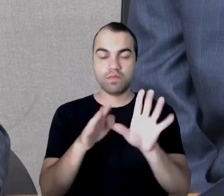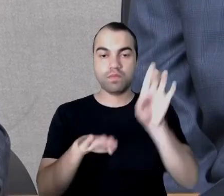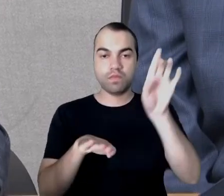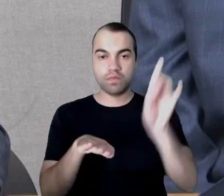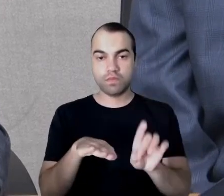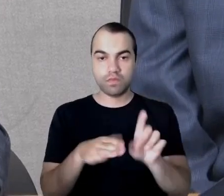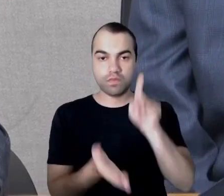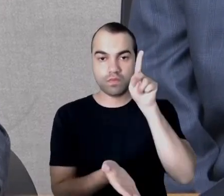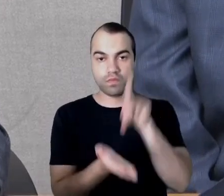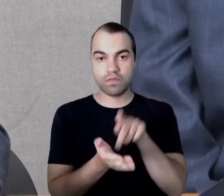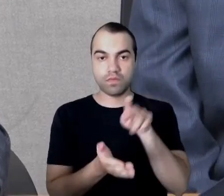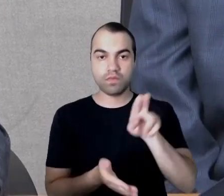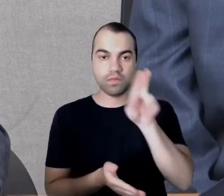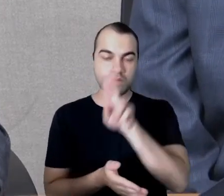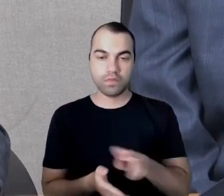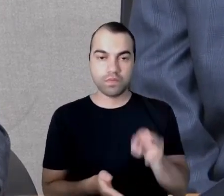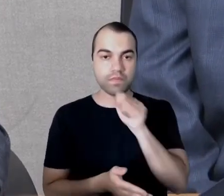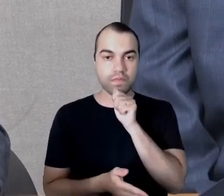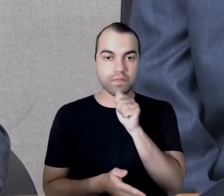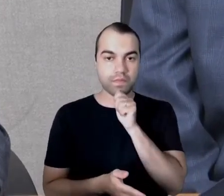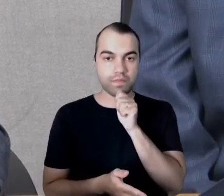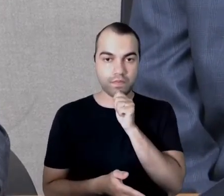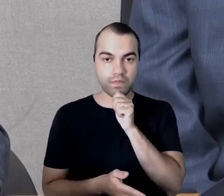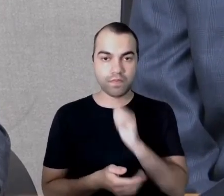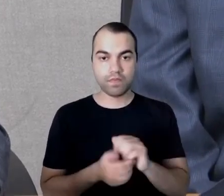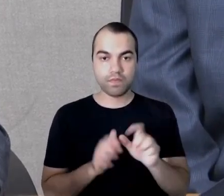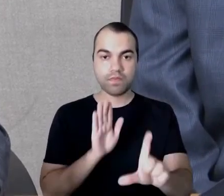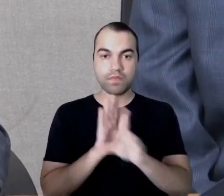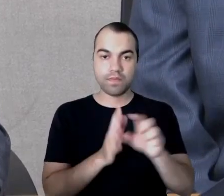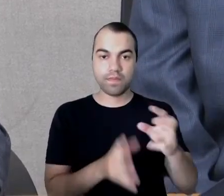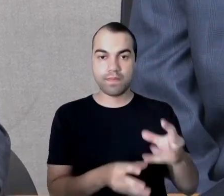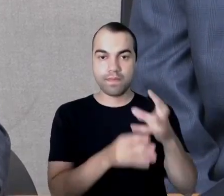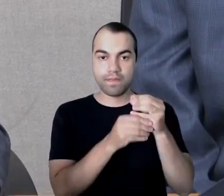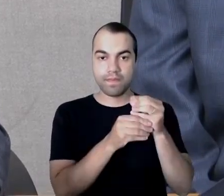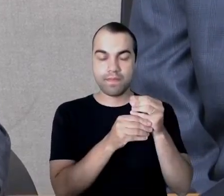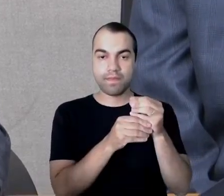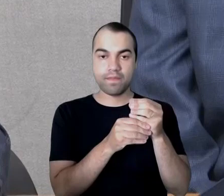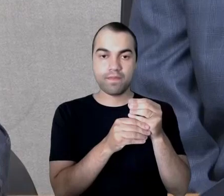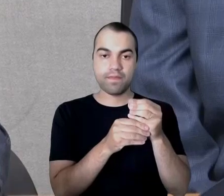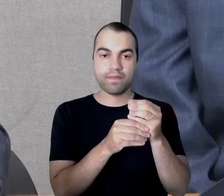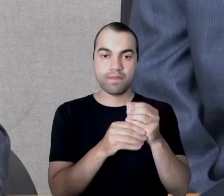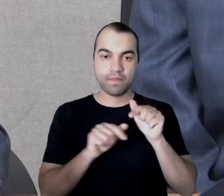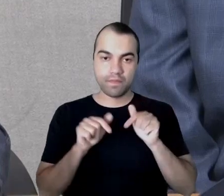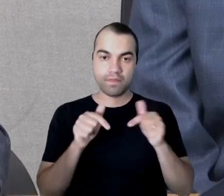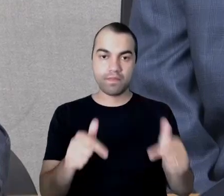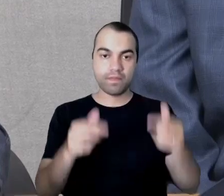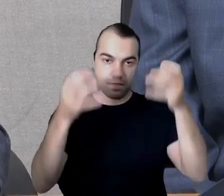não está condicionada a edição de lei complementar específica para sua efetivação